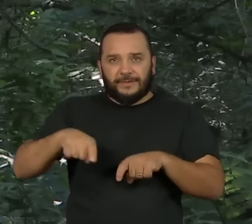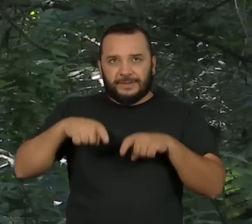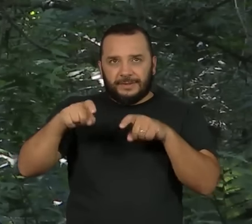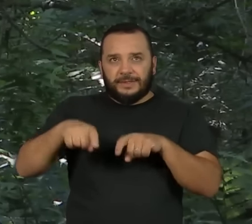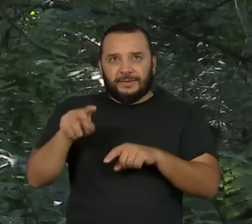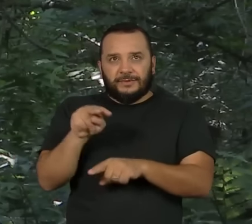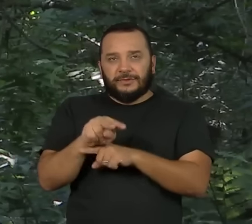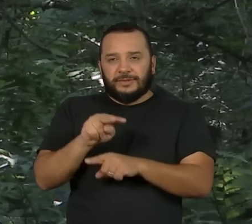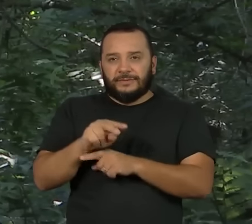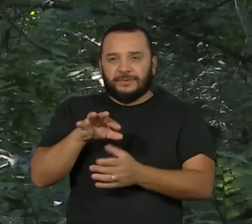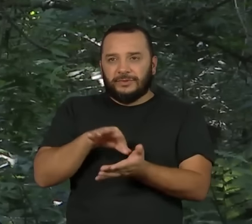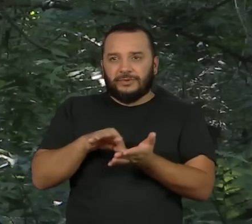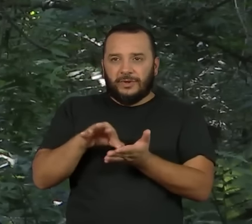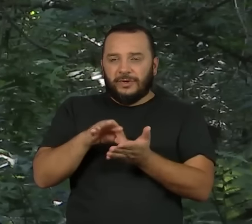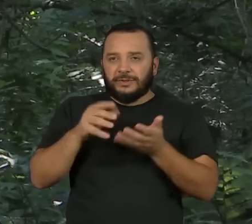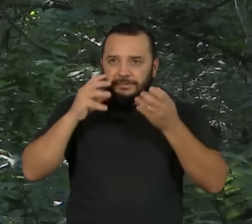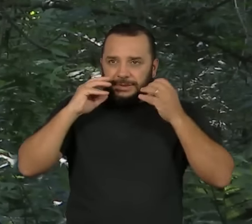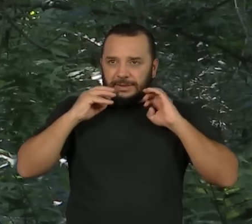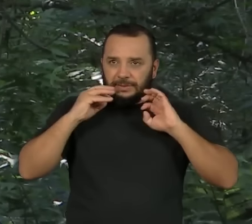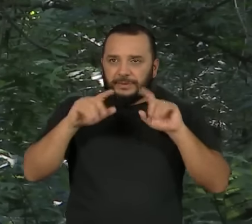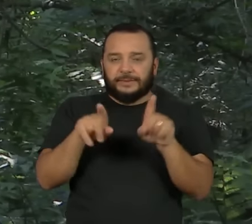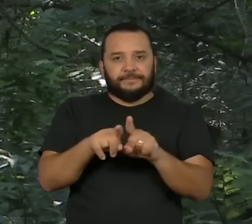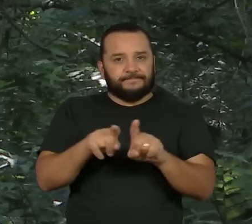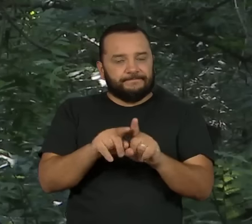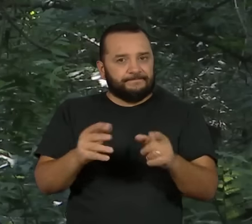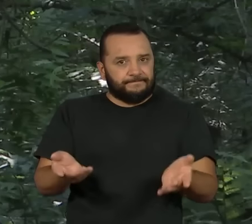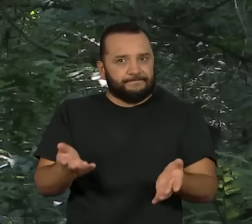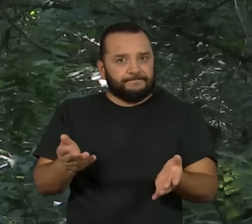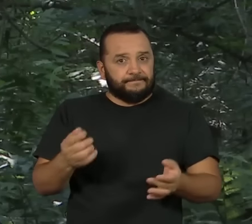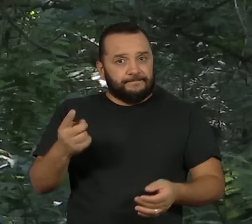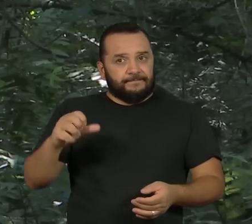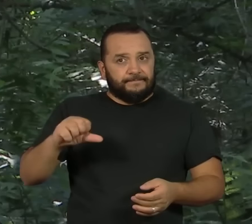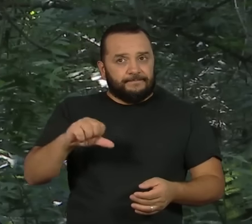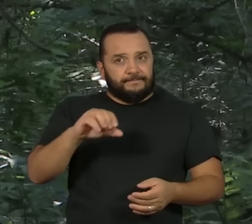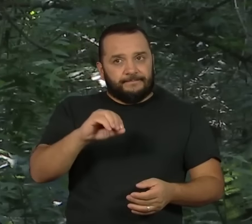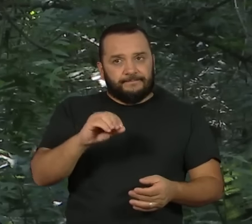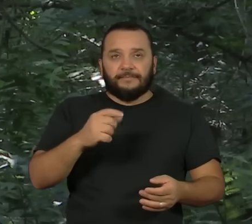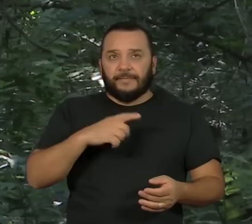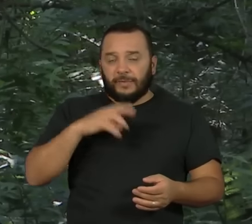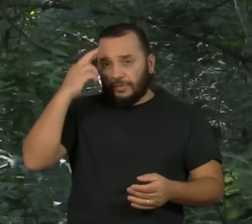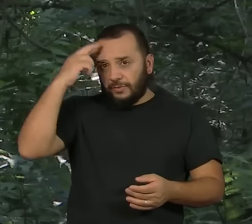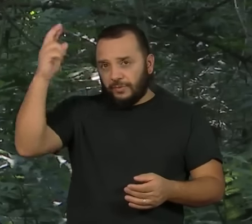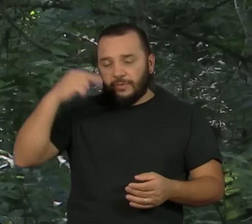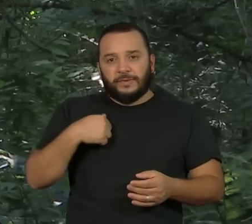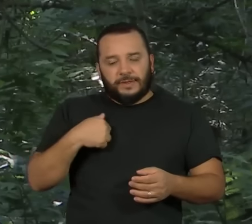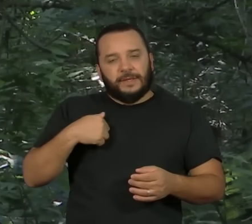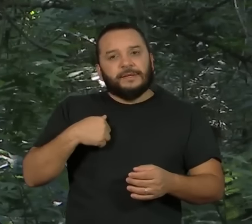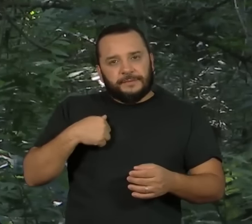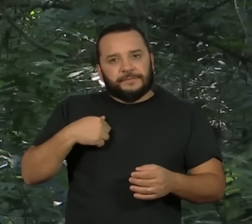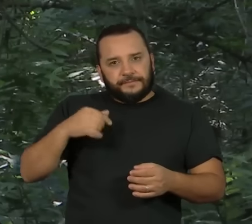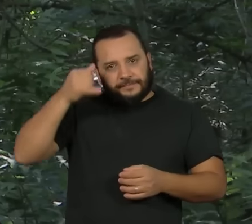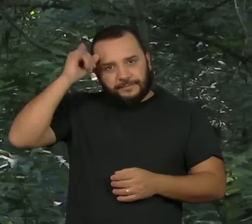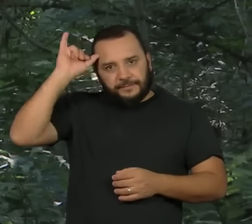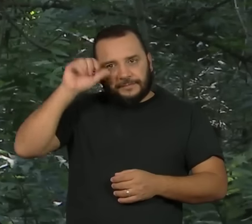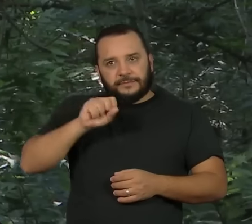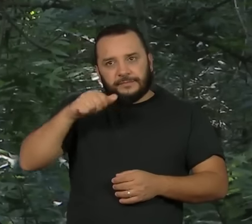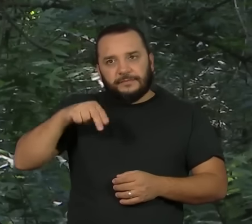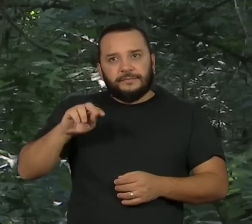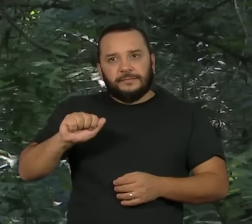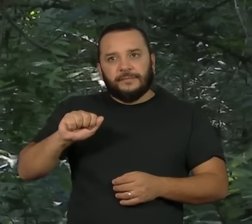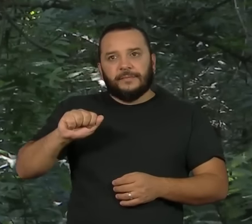cultivo de soja e de milho, por exemplo. No final dos anos 90, os proprietários da Fazenda Santa Maria decidiram